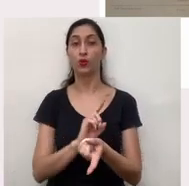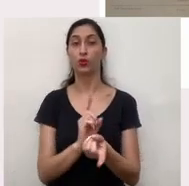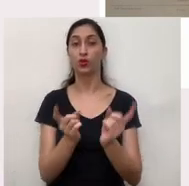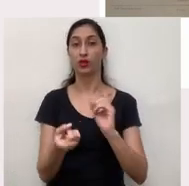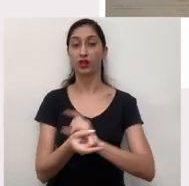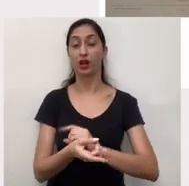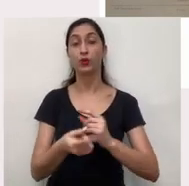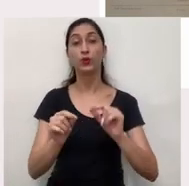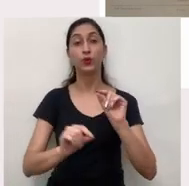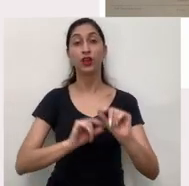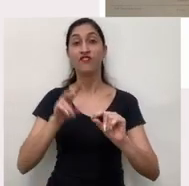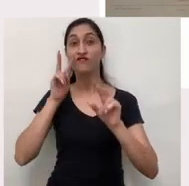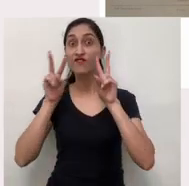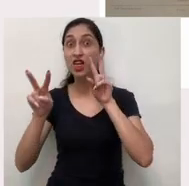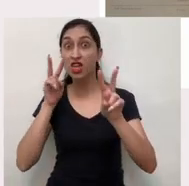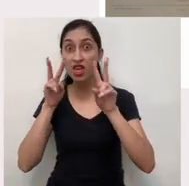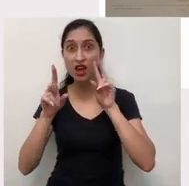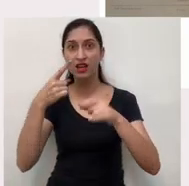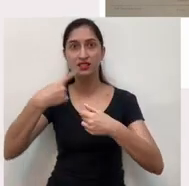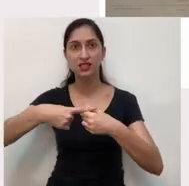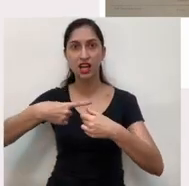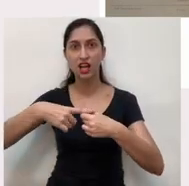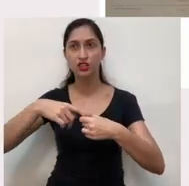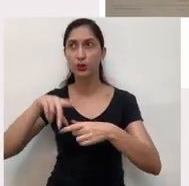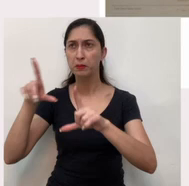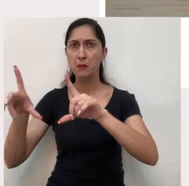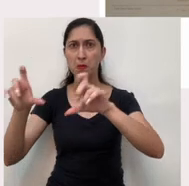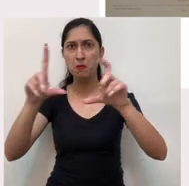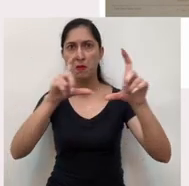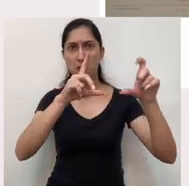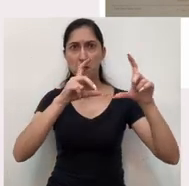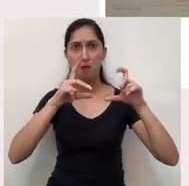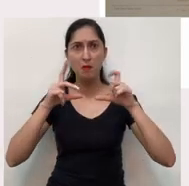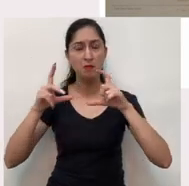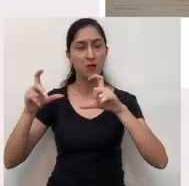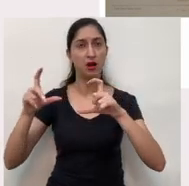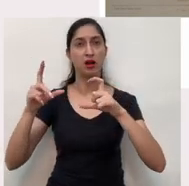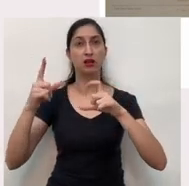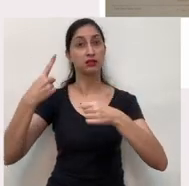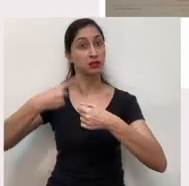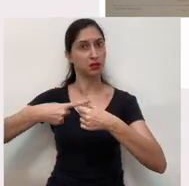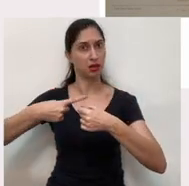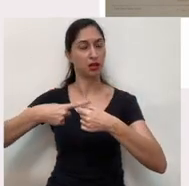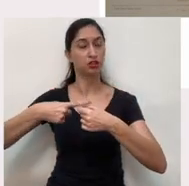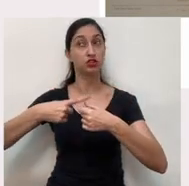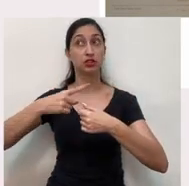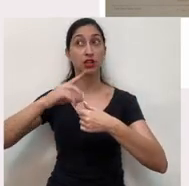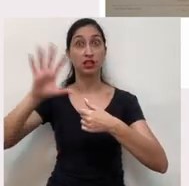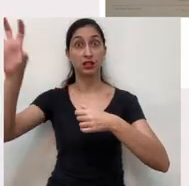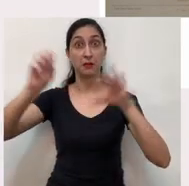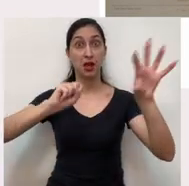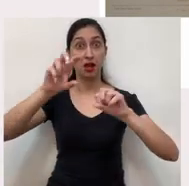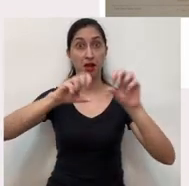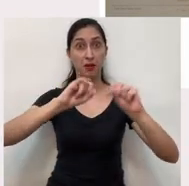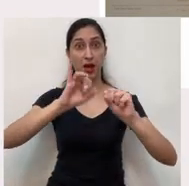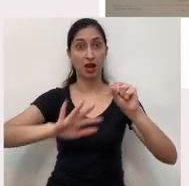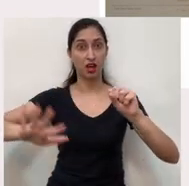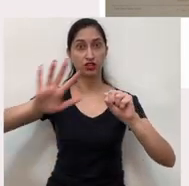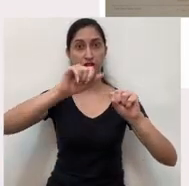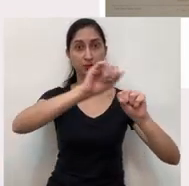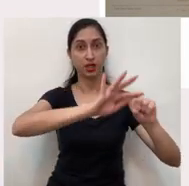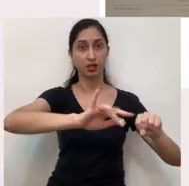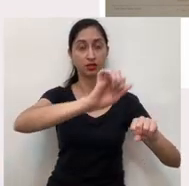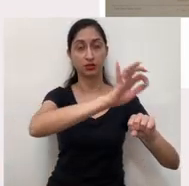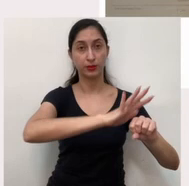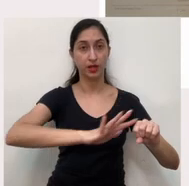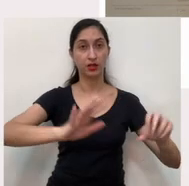a cidade, cartografar a cidade e trazer de volta para o livro essas imagens para que se possa criar